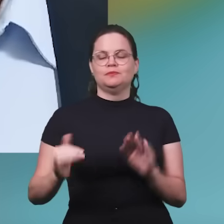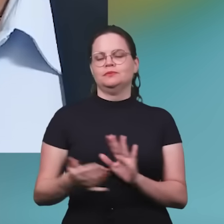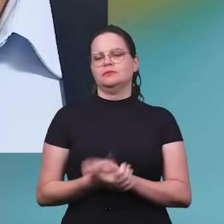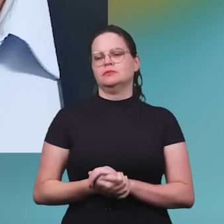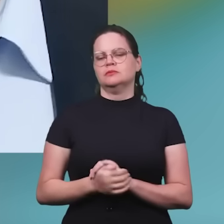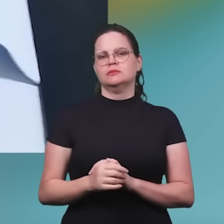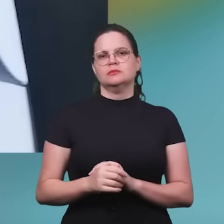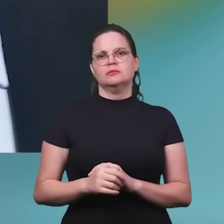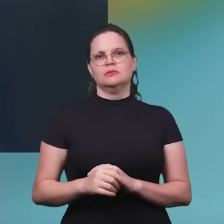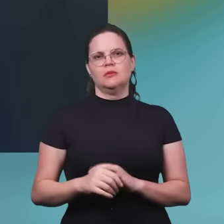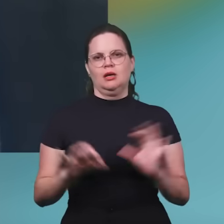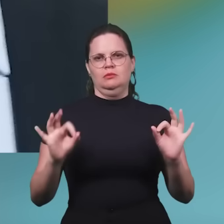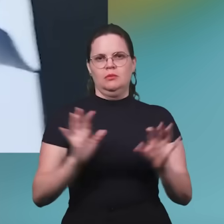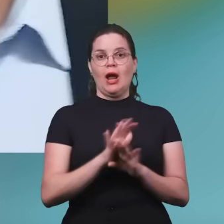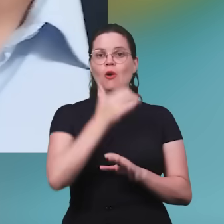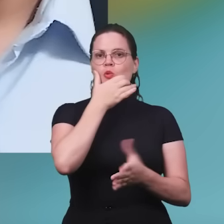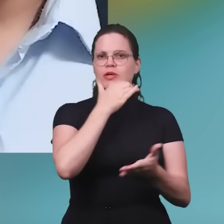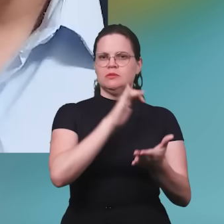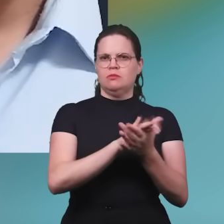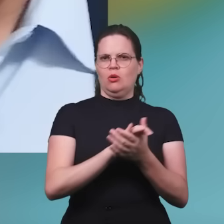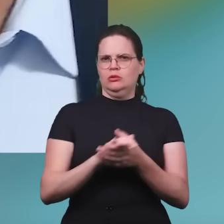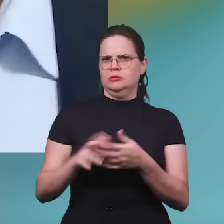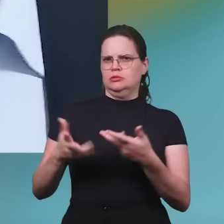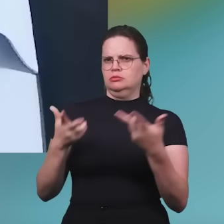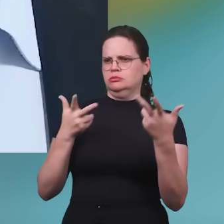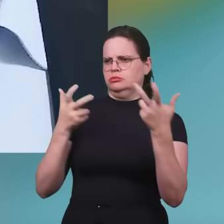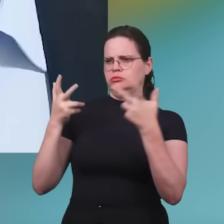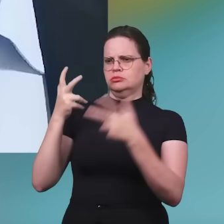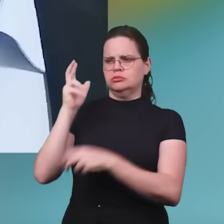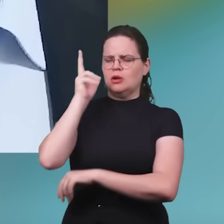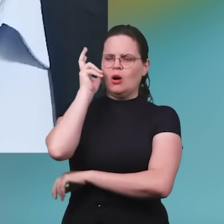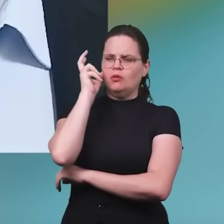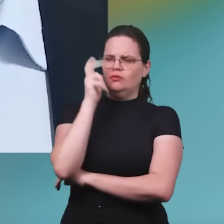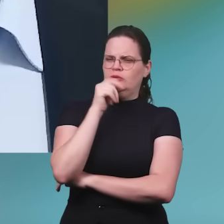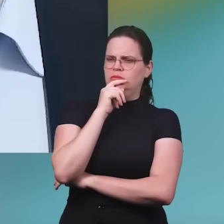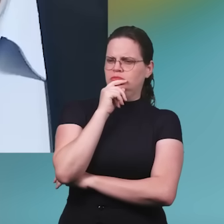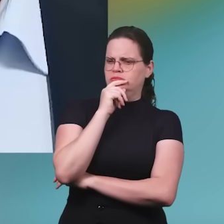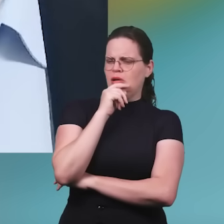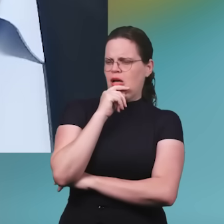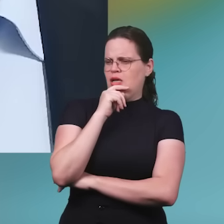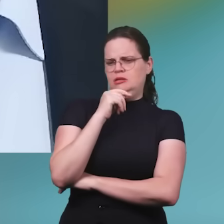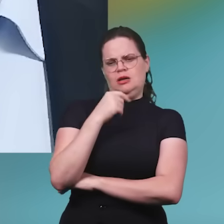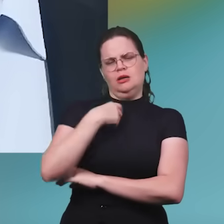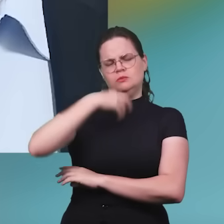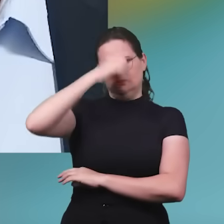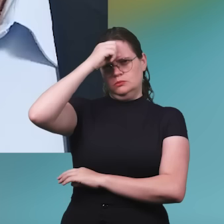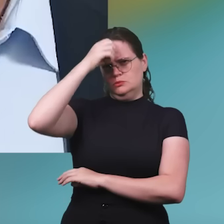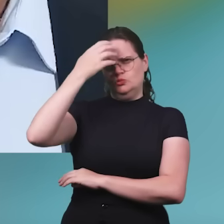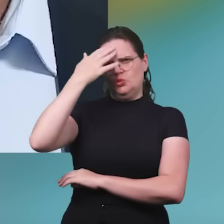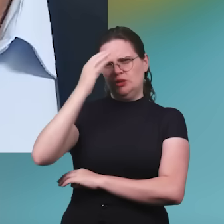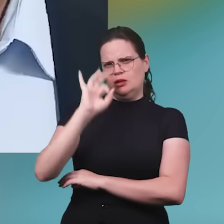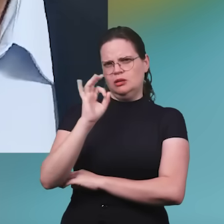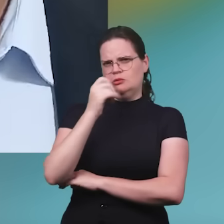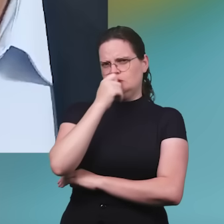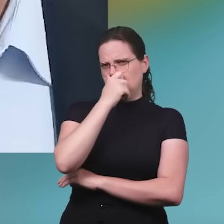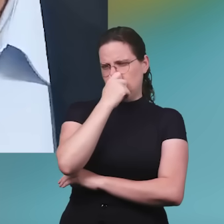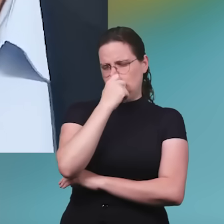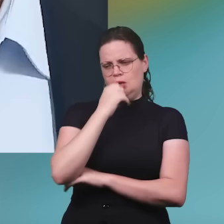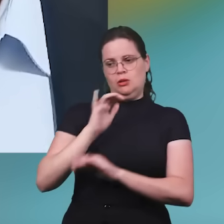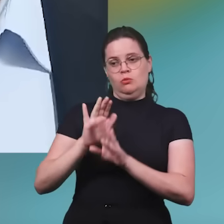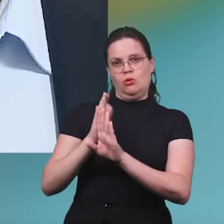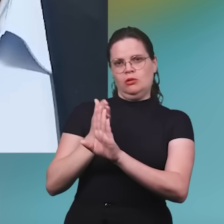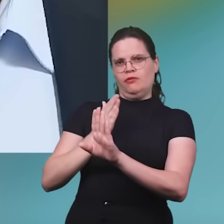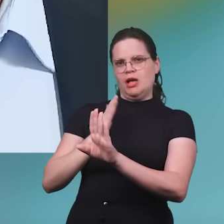Quando o marido dela viu isso, ele não compreendeu muito bem no primeiro momento. Ele ficou um pouco